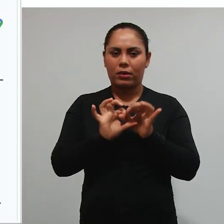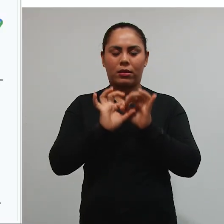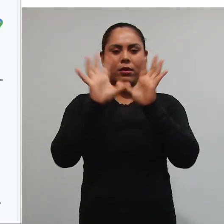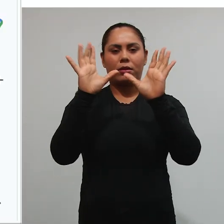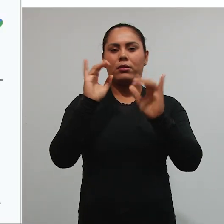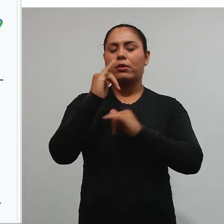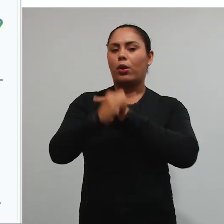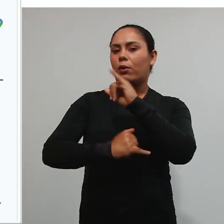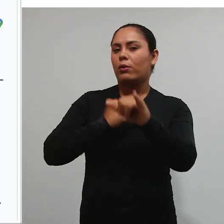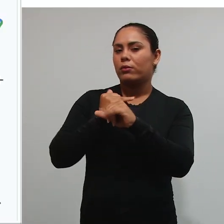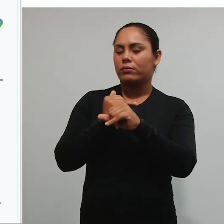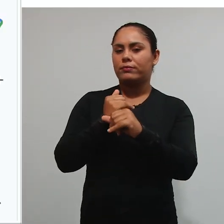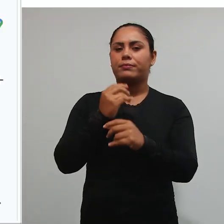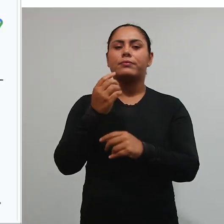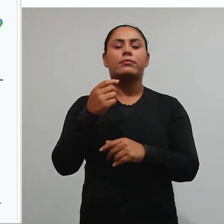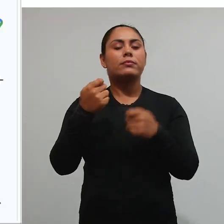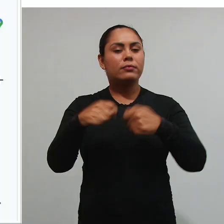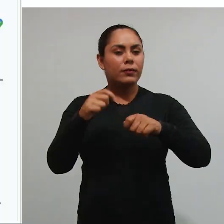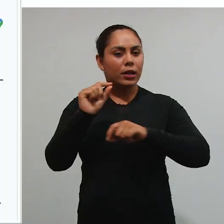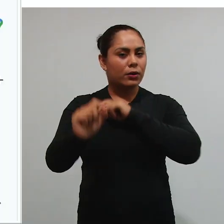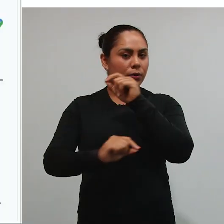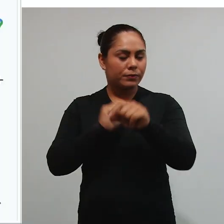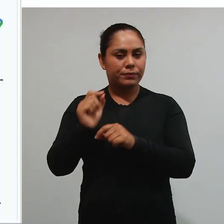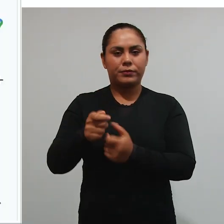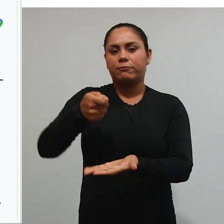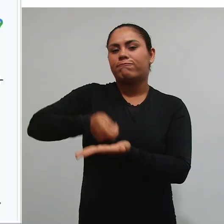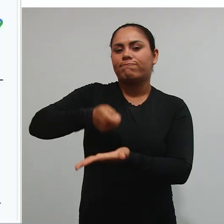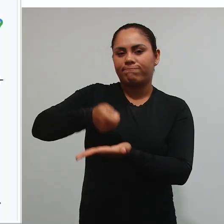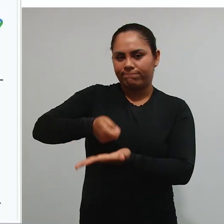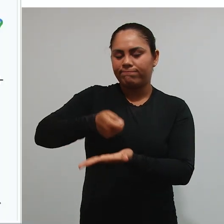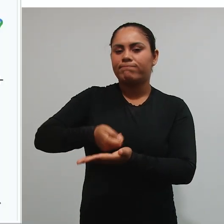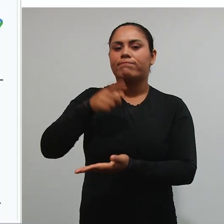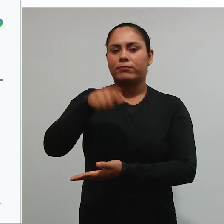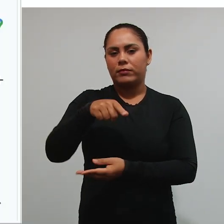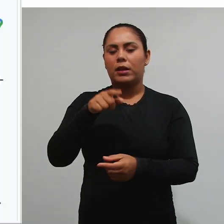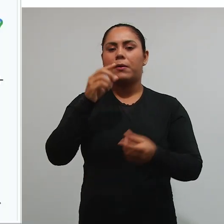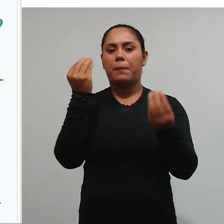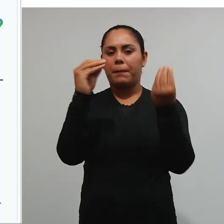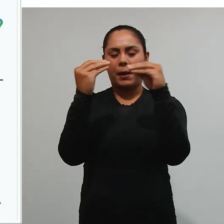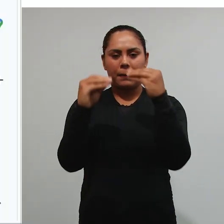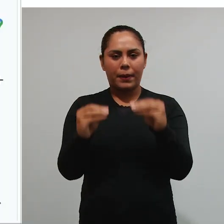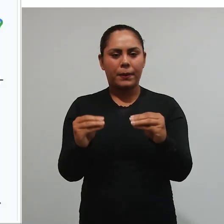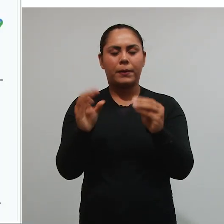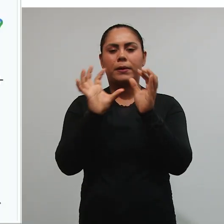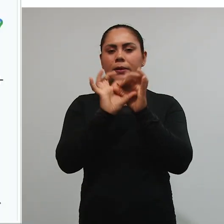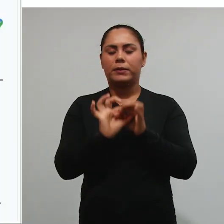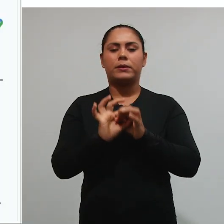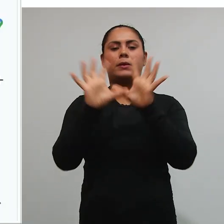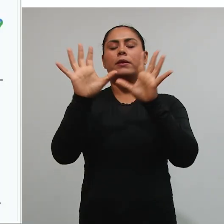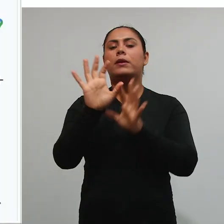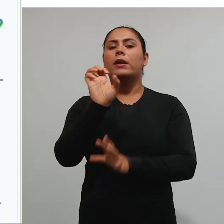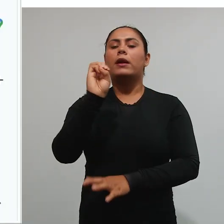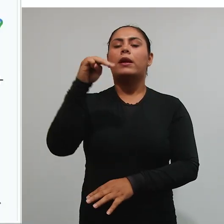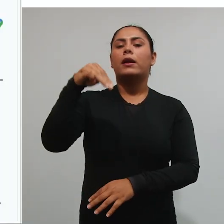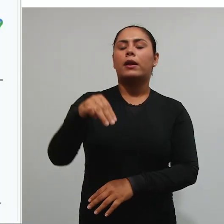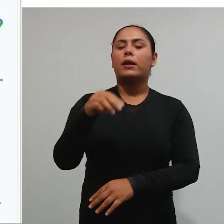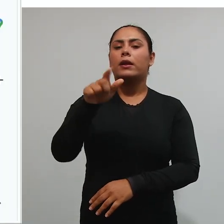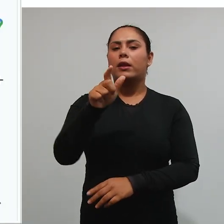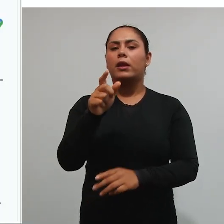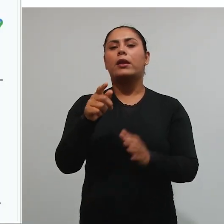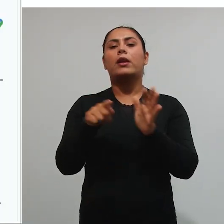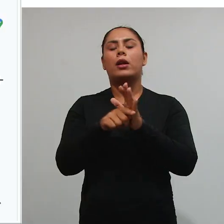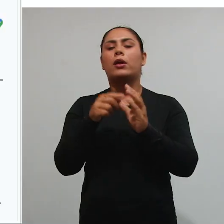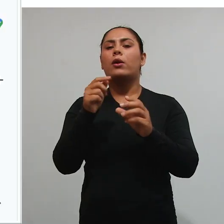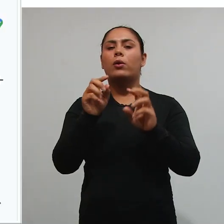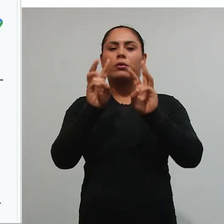disponíveis online, você tem que colocar obrigatoriamente esses elementos. Disponível em, e aí o